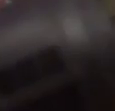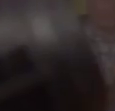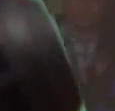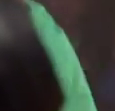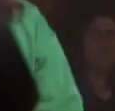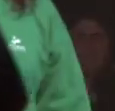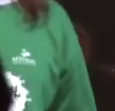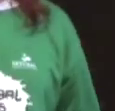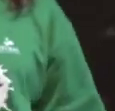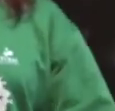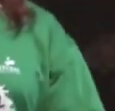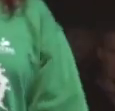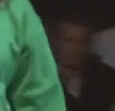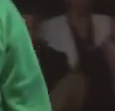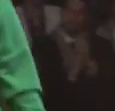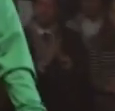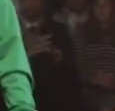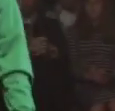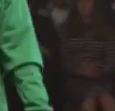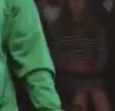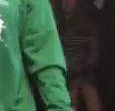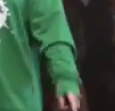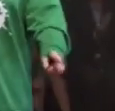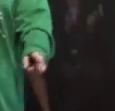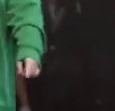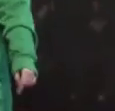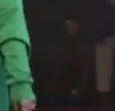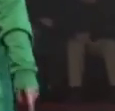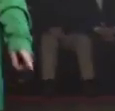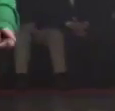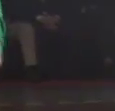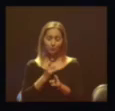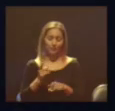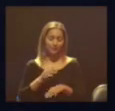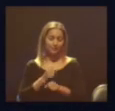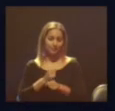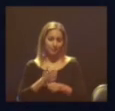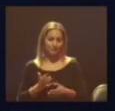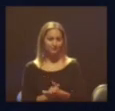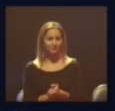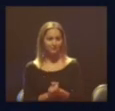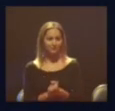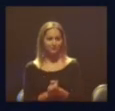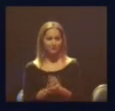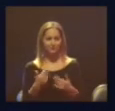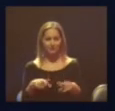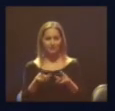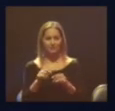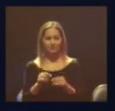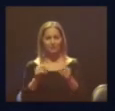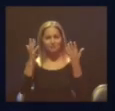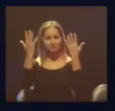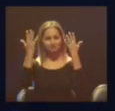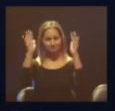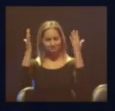No handball também, Manuel Manita, que não pode estar presente por razões profissionais, mas que também merece uma salva